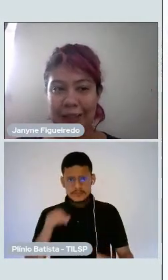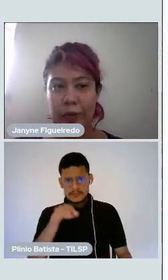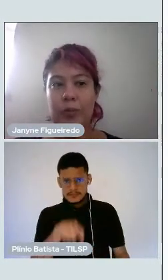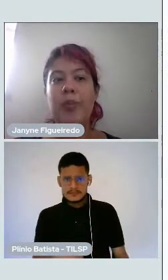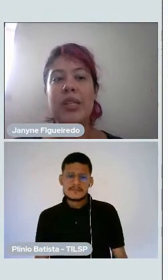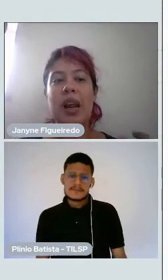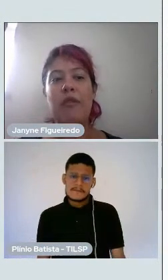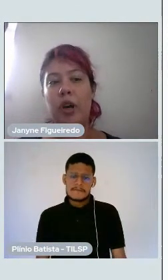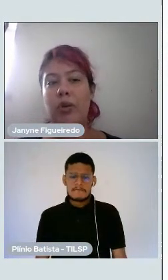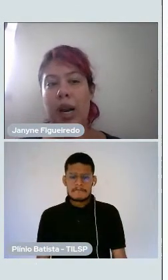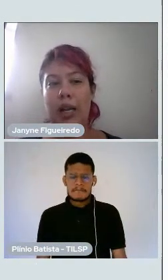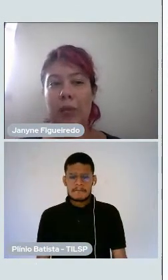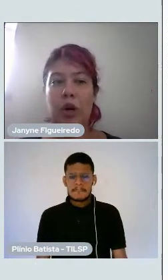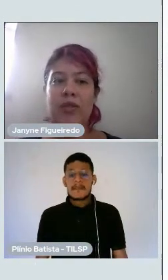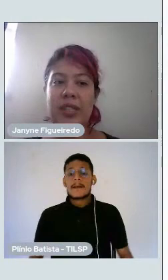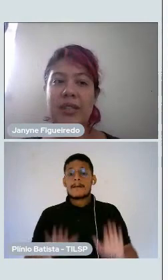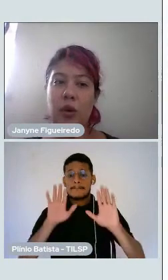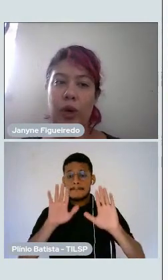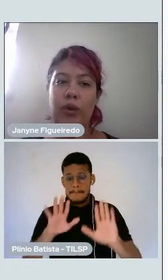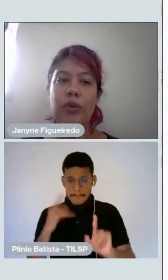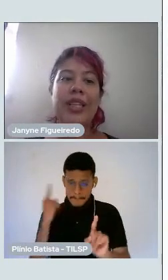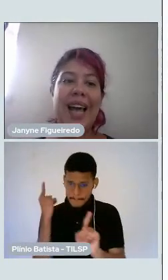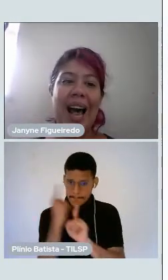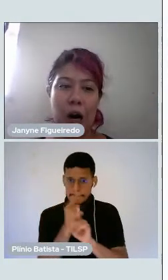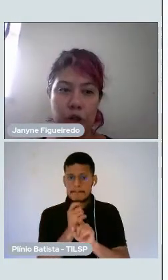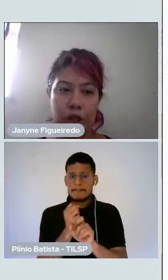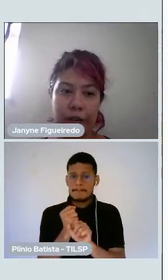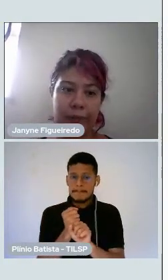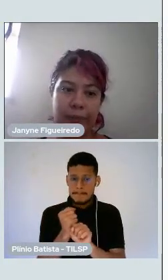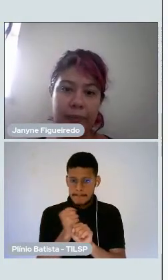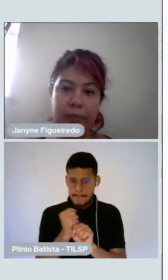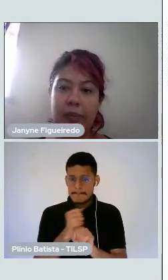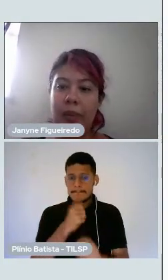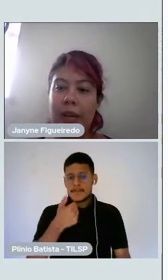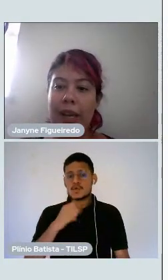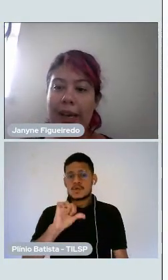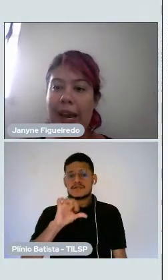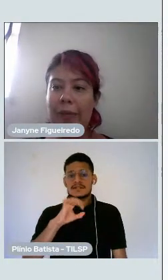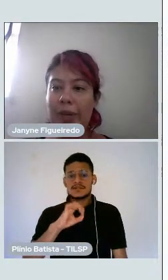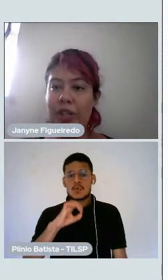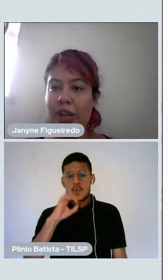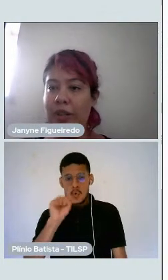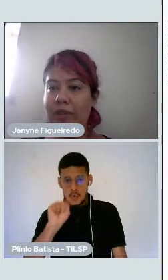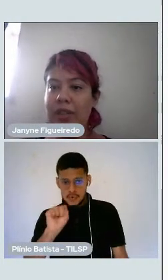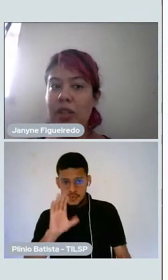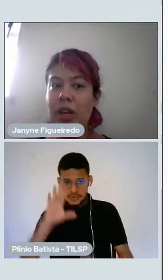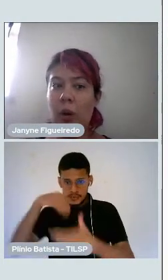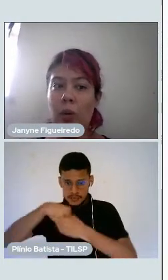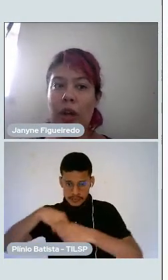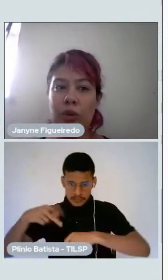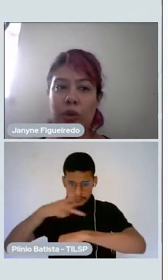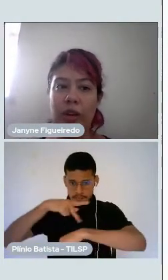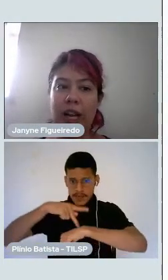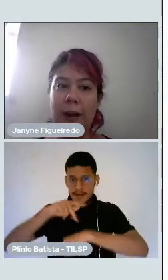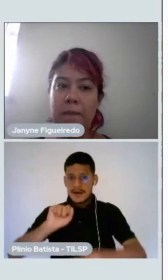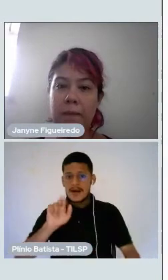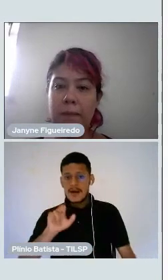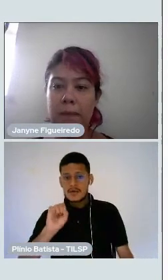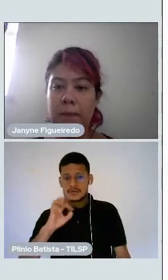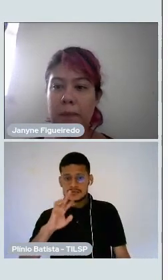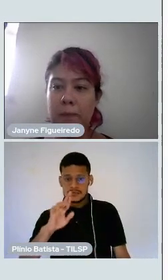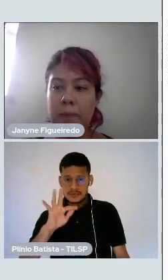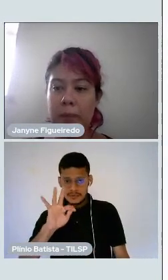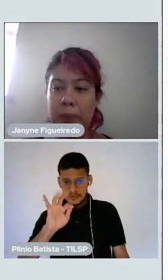produzida. Mas ela foi encontrada em 1908 na Áustria. E aí, minha gente, vocês têm alguma